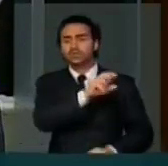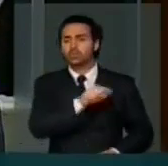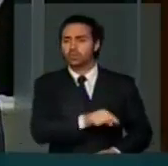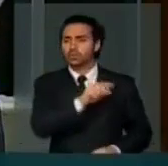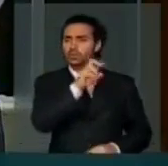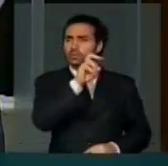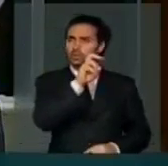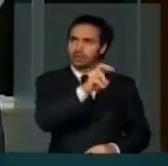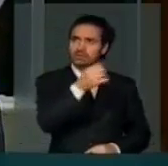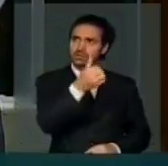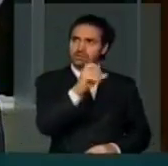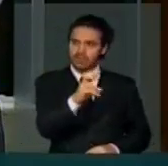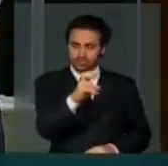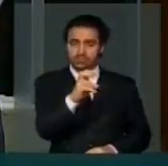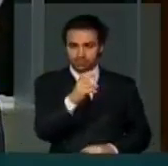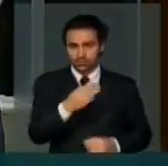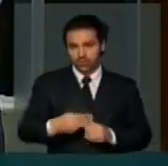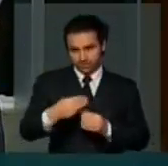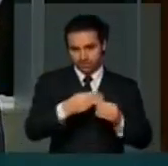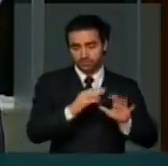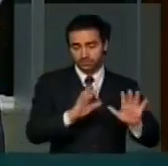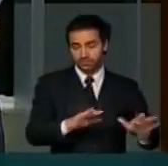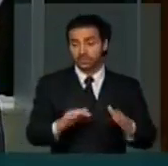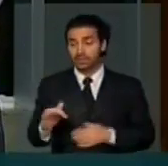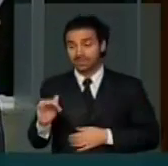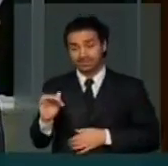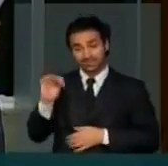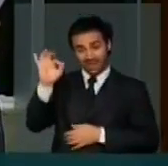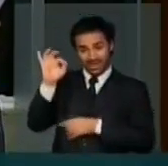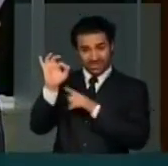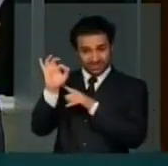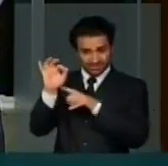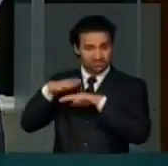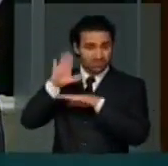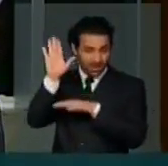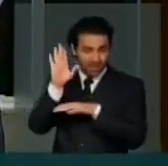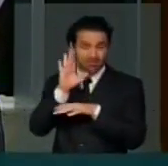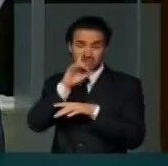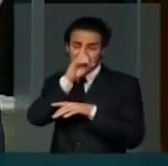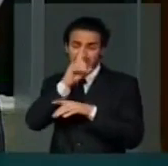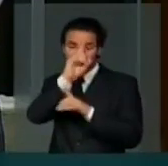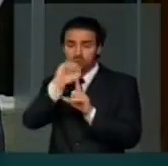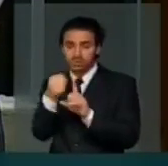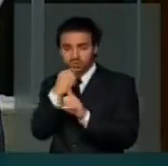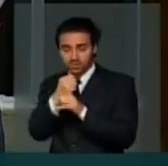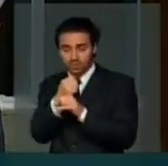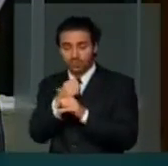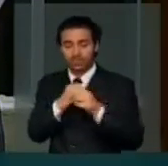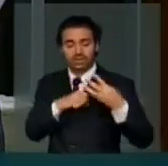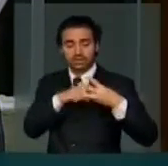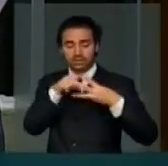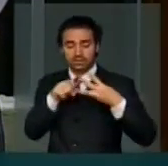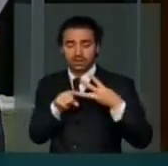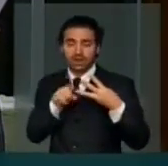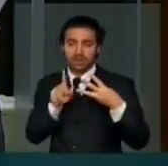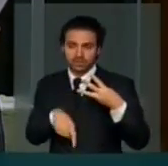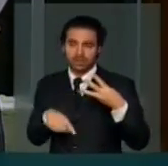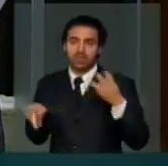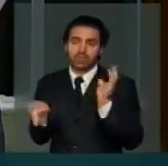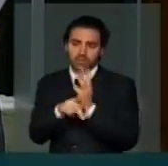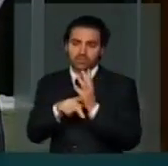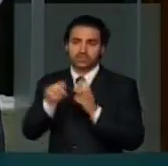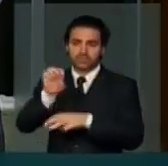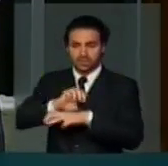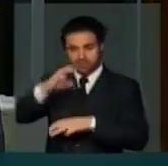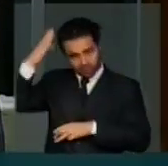5.565 municípios brasileiros, dos 10 com maior vulnerabilidade social, 3 municípios paraenses estão